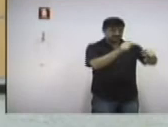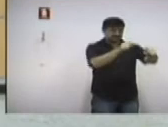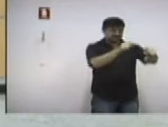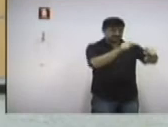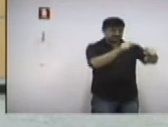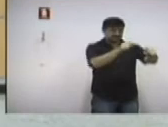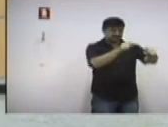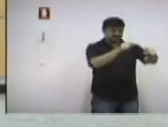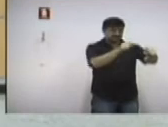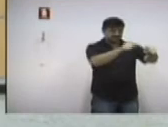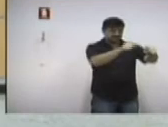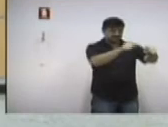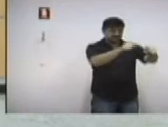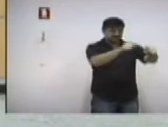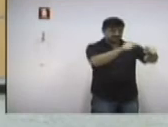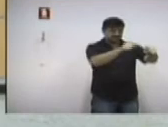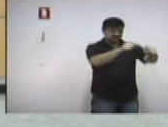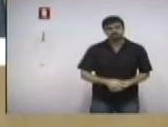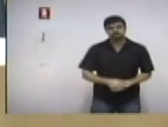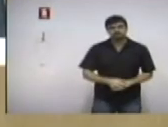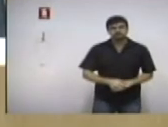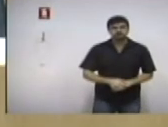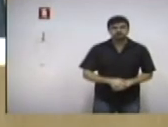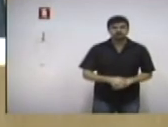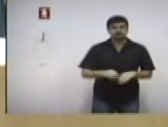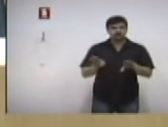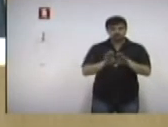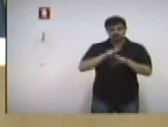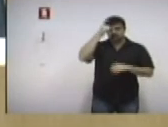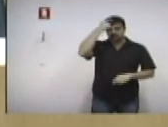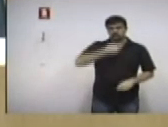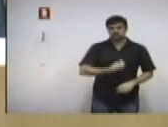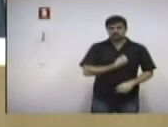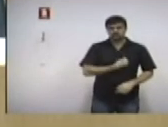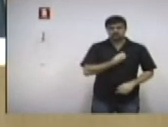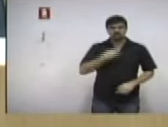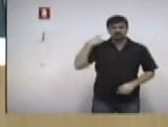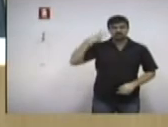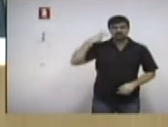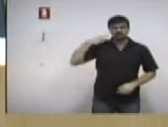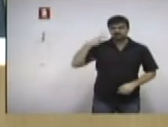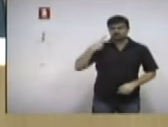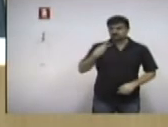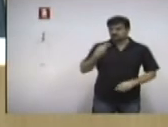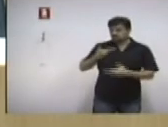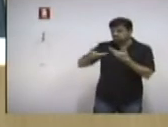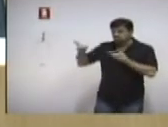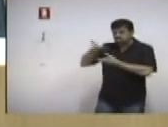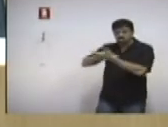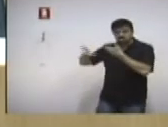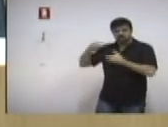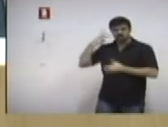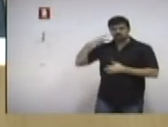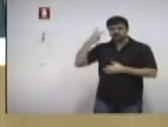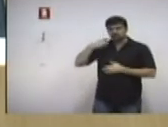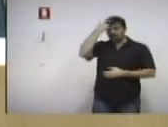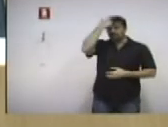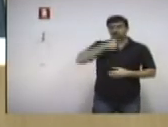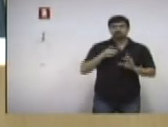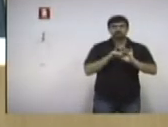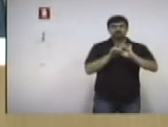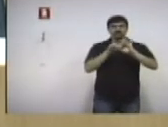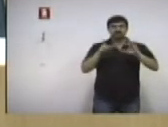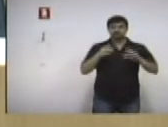população assim como também não estou aqui para ser vereadora de vereador aqui no